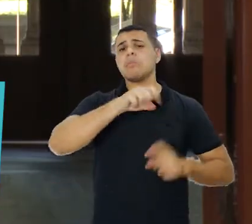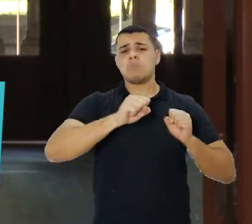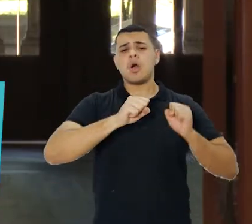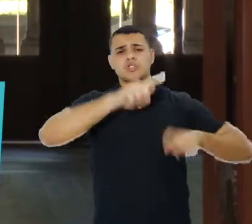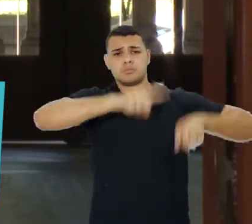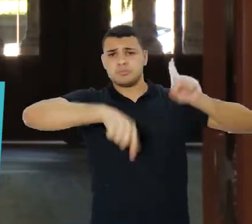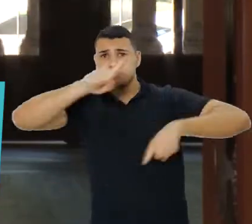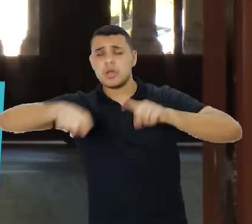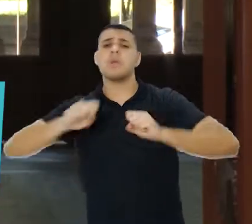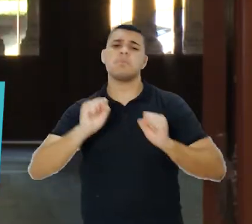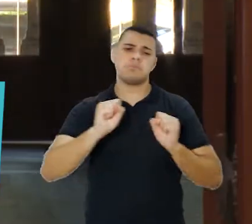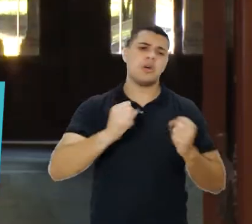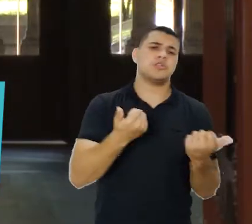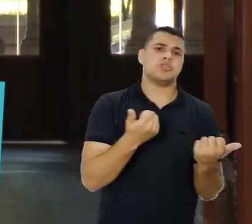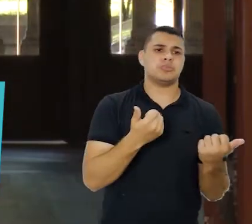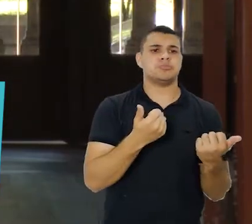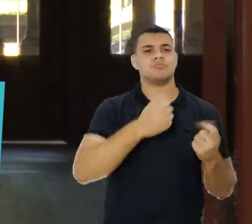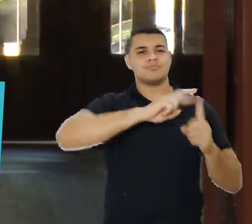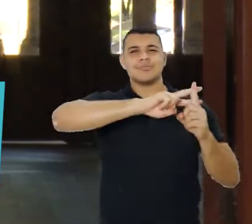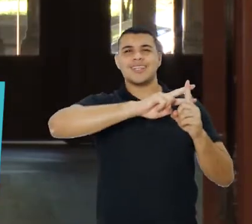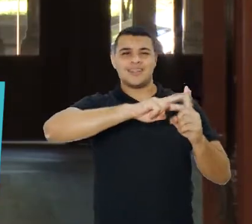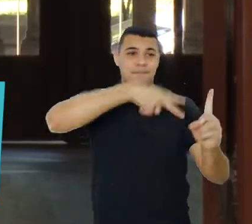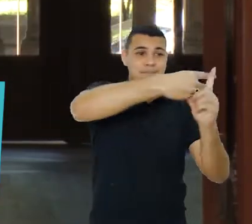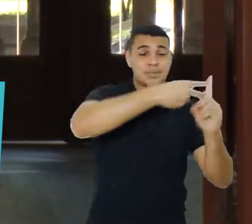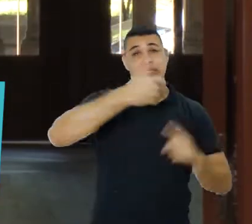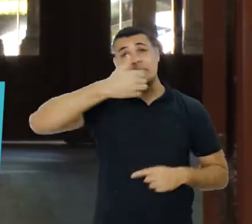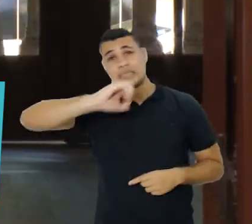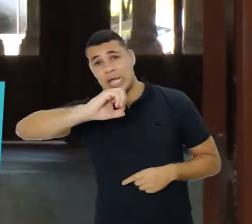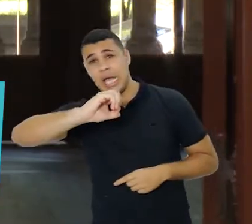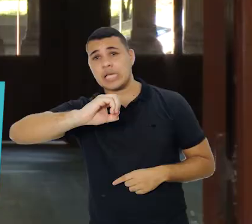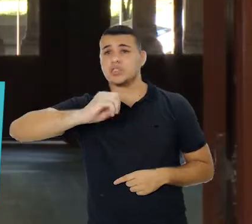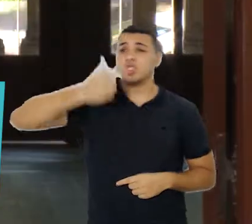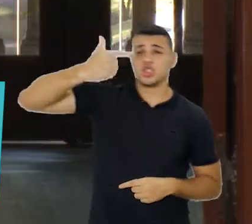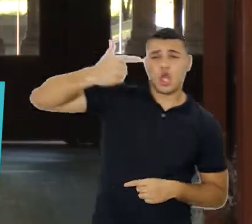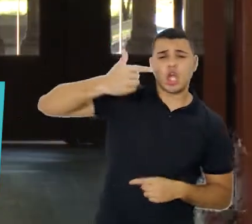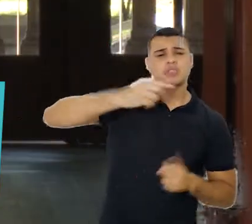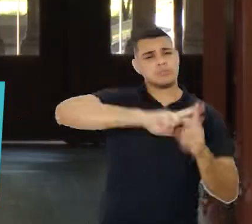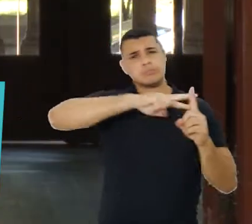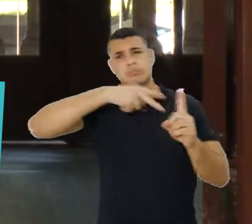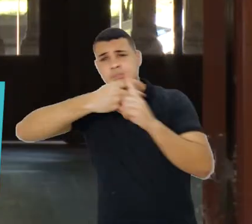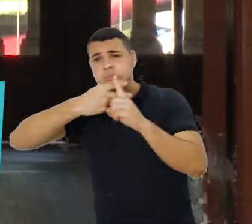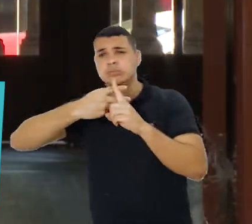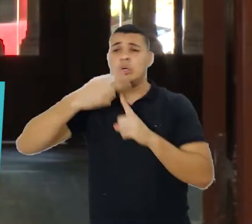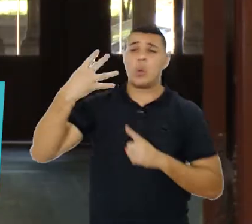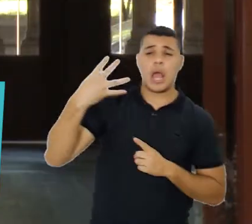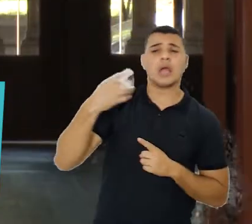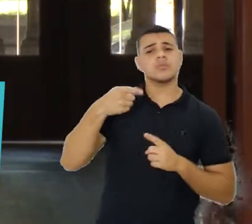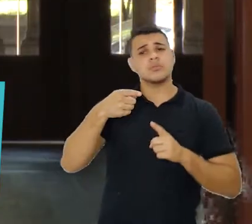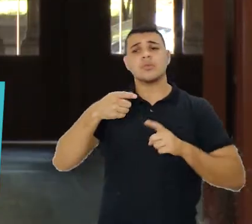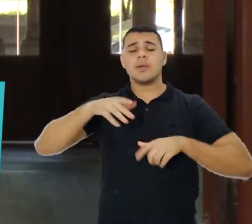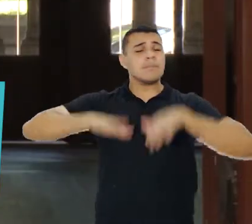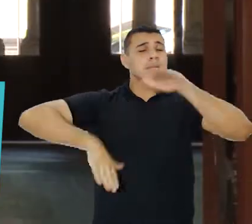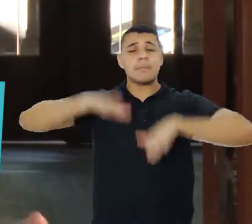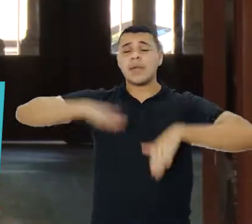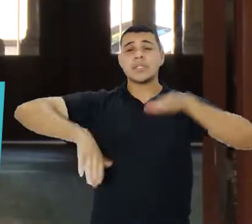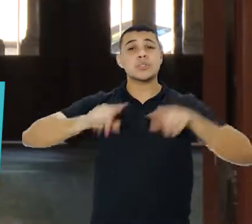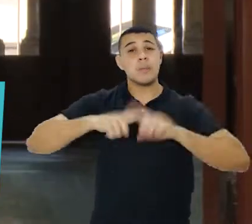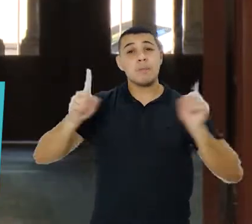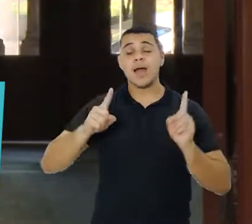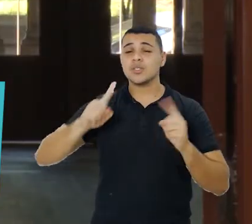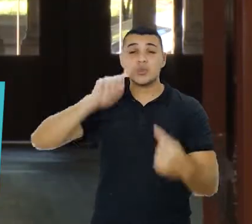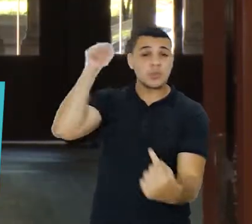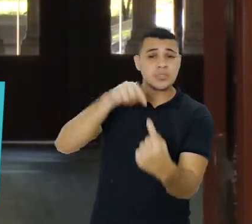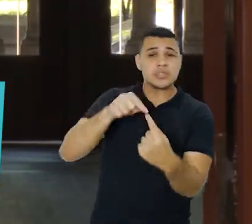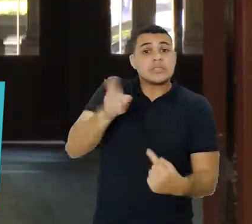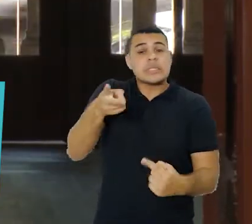ser variável, né? 10 elevado ao cubo, a quarta, a quinta potência, não importa, o importante é sempre deixar claro qual